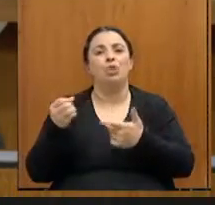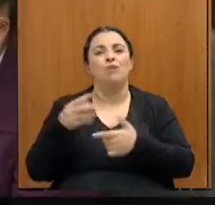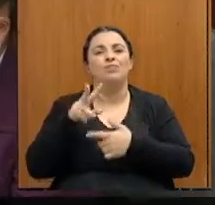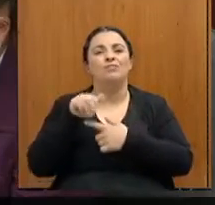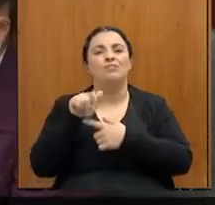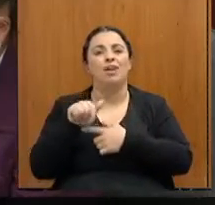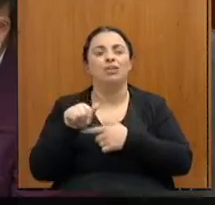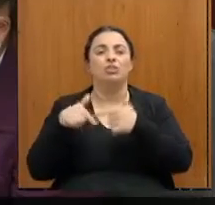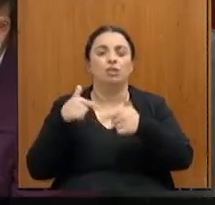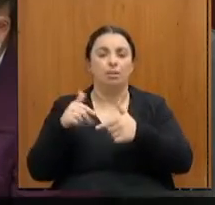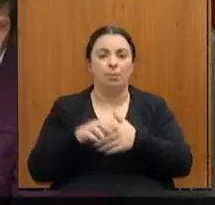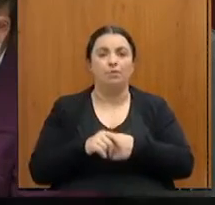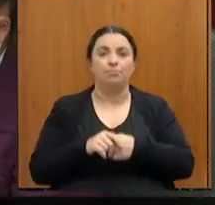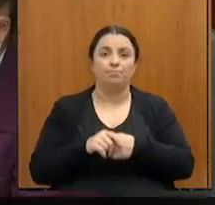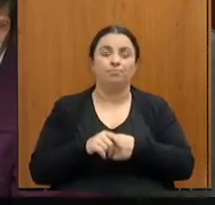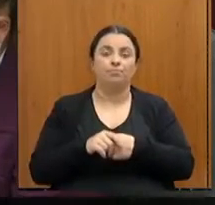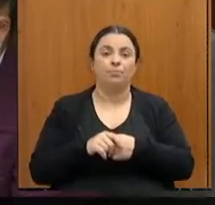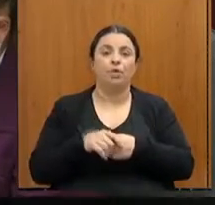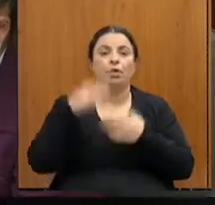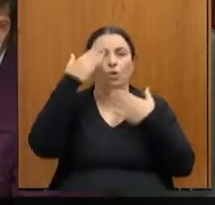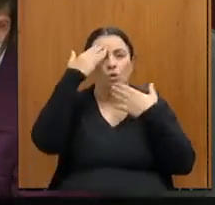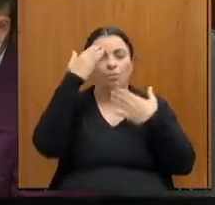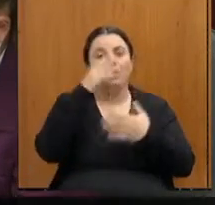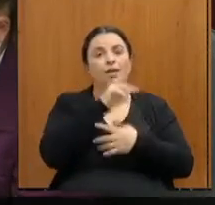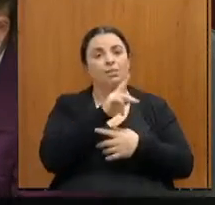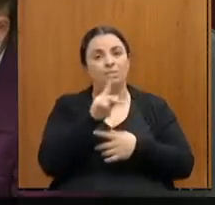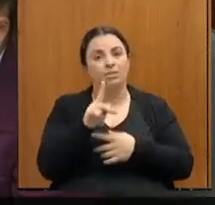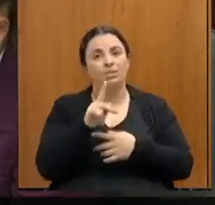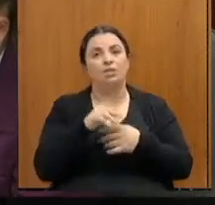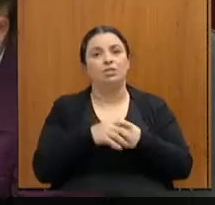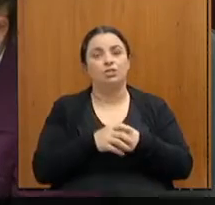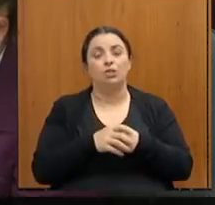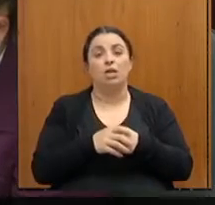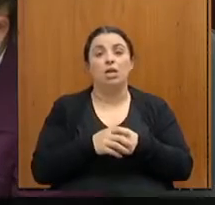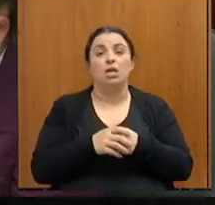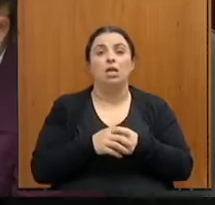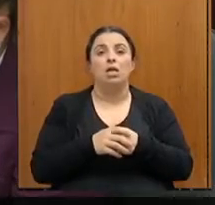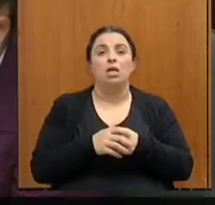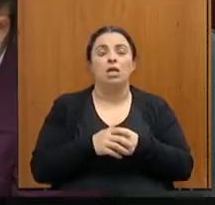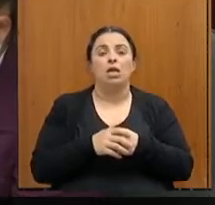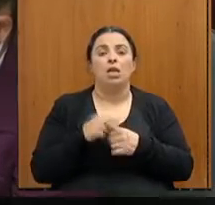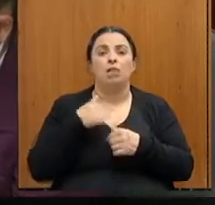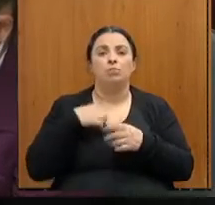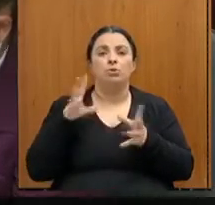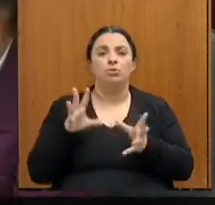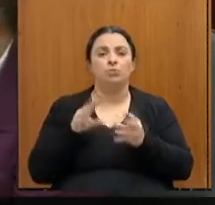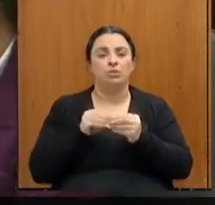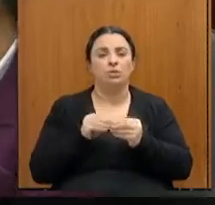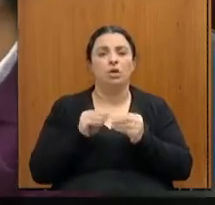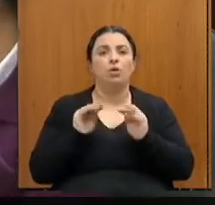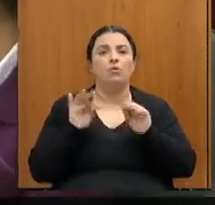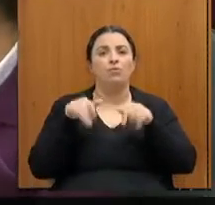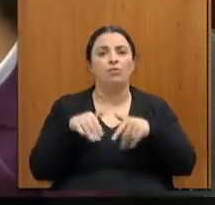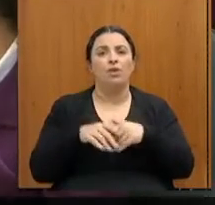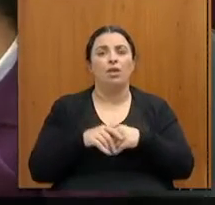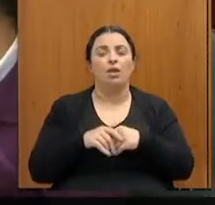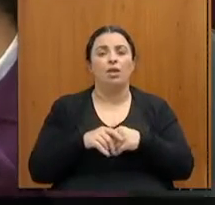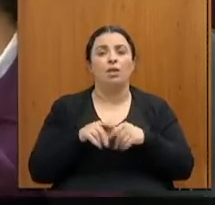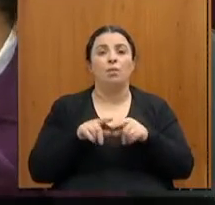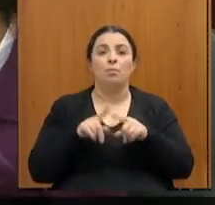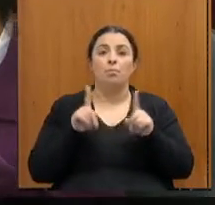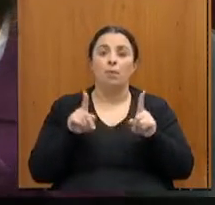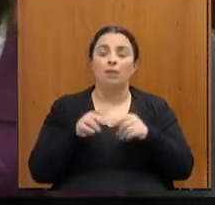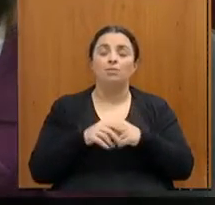obrigado Presidente eu nas minhas considerações aqui finais eu serei bem breve o mas eu